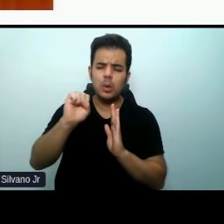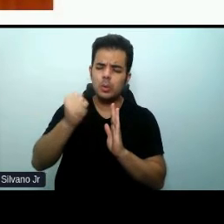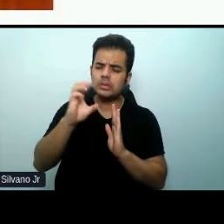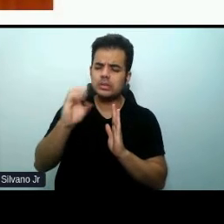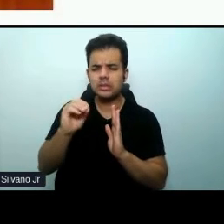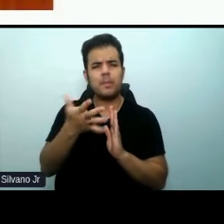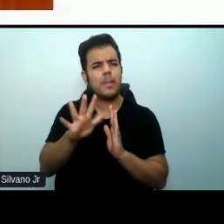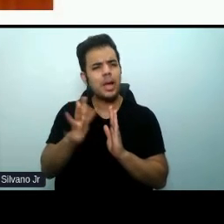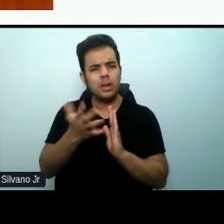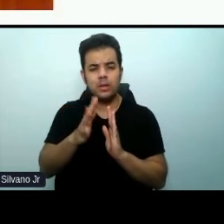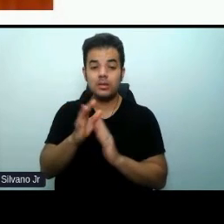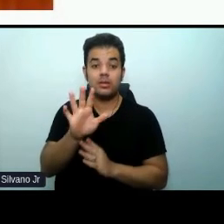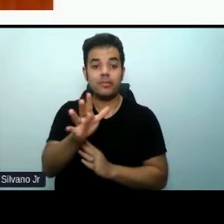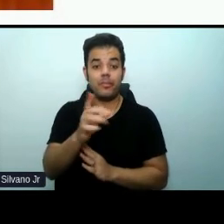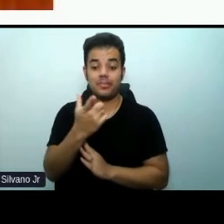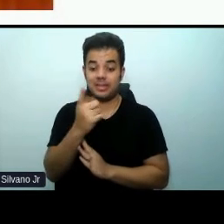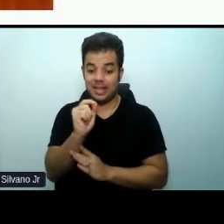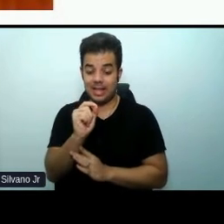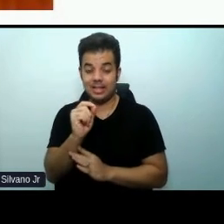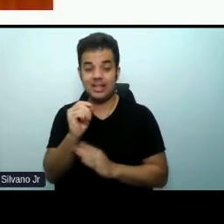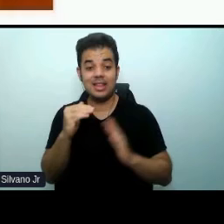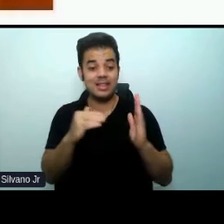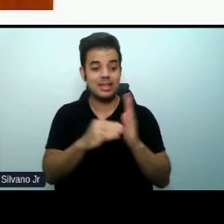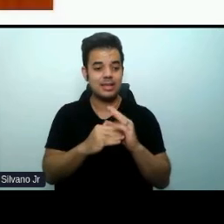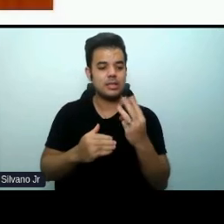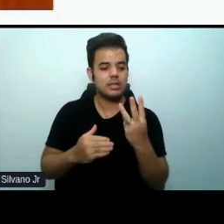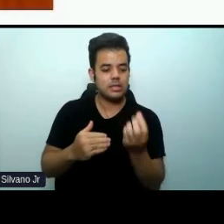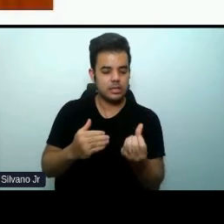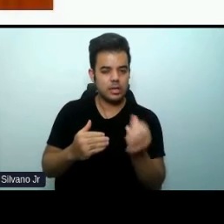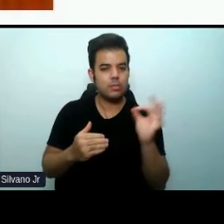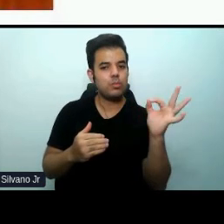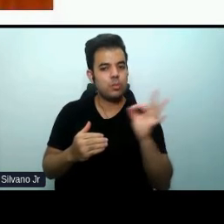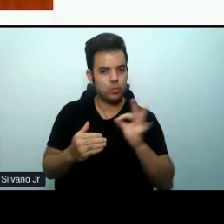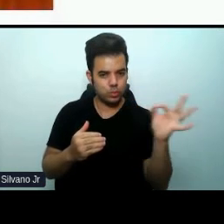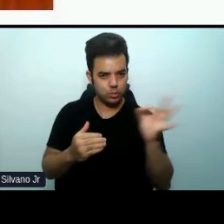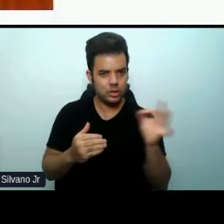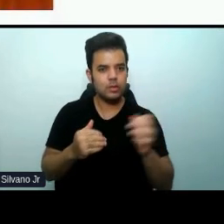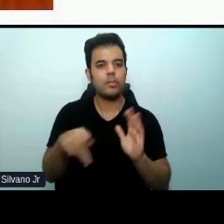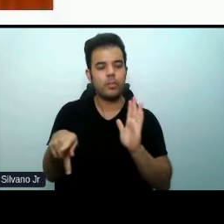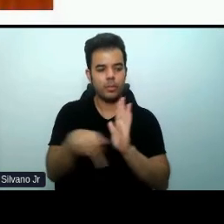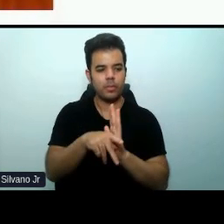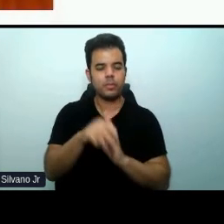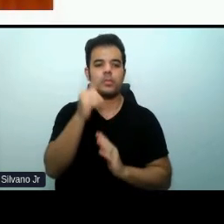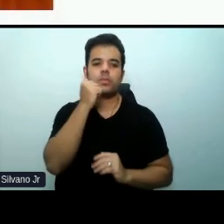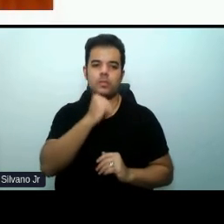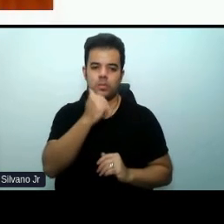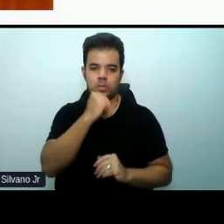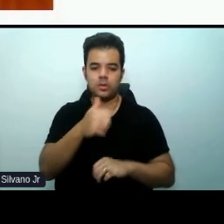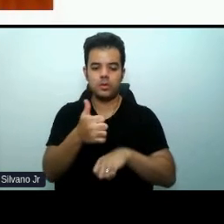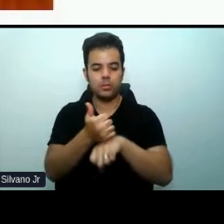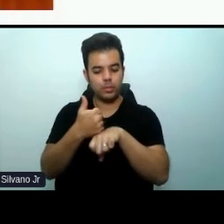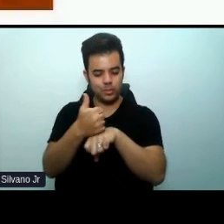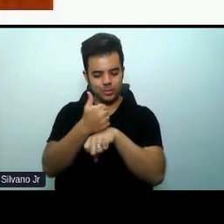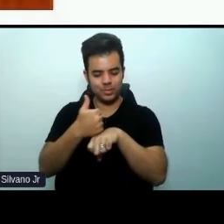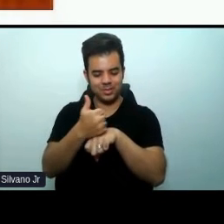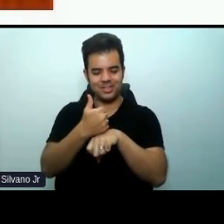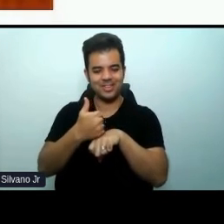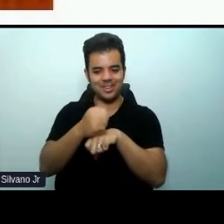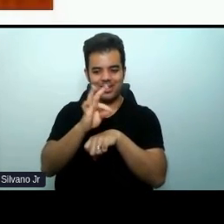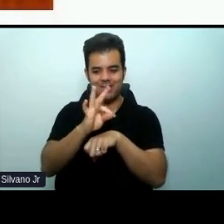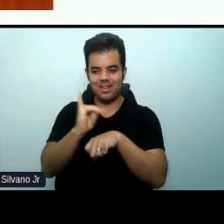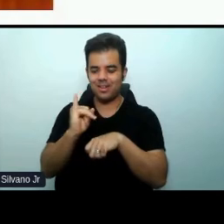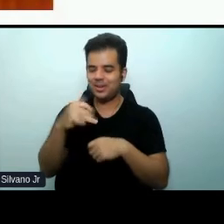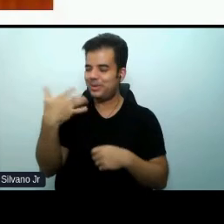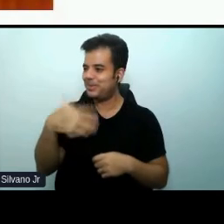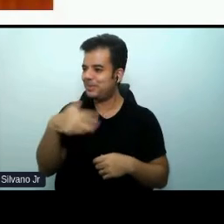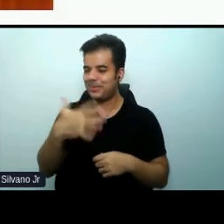um aumento de 10 para 36% da participação das mulheres entre os profissionais de TI. E a